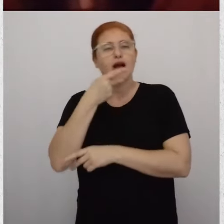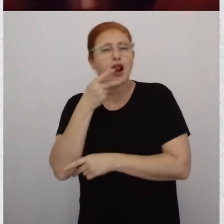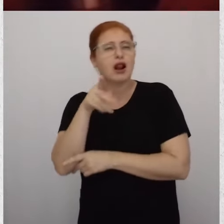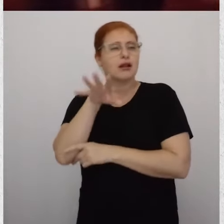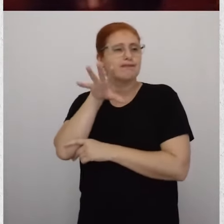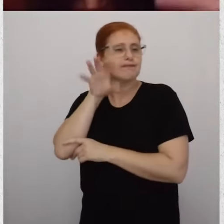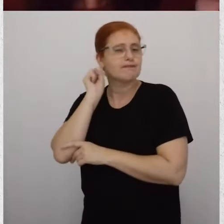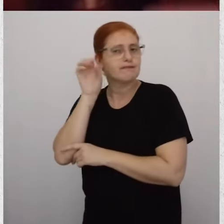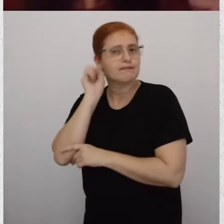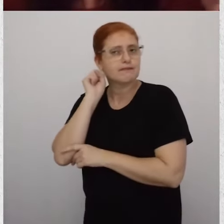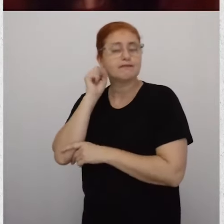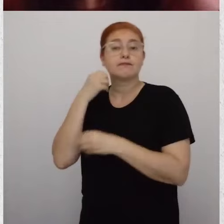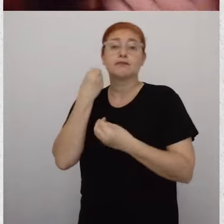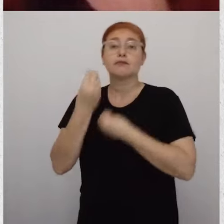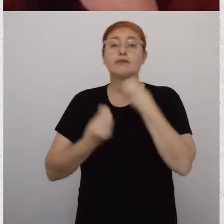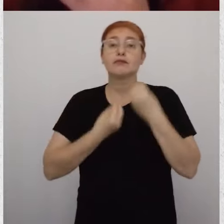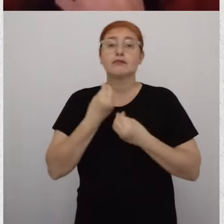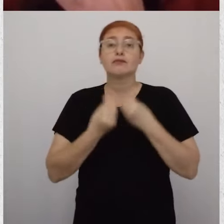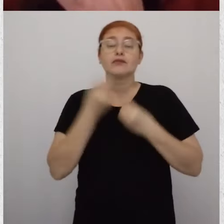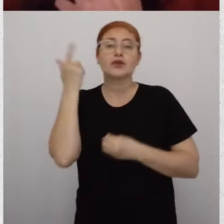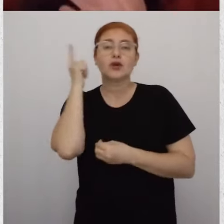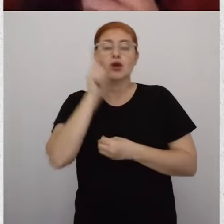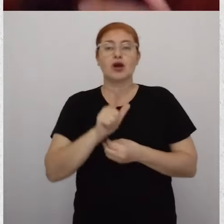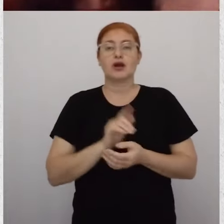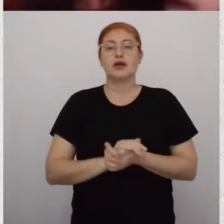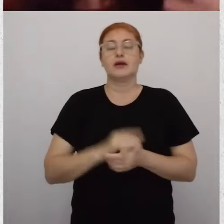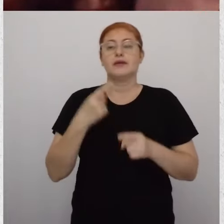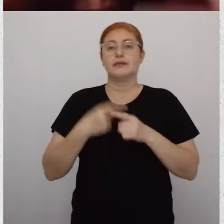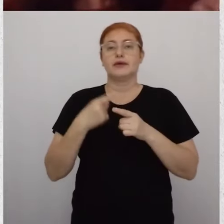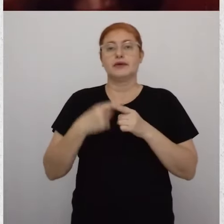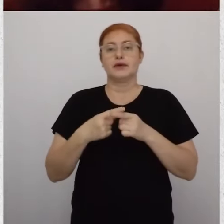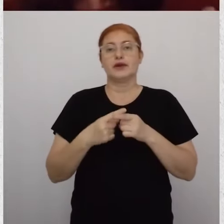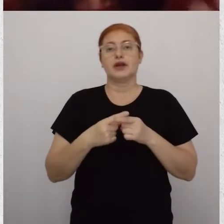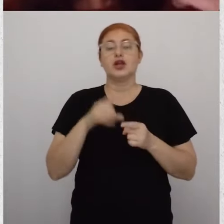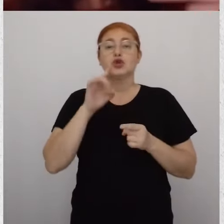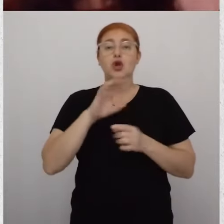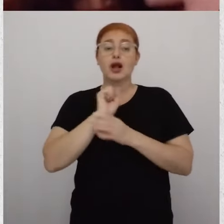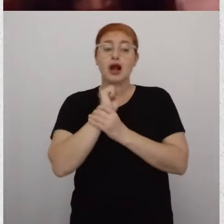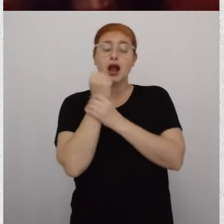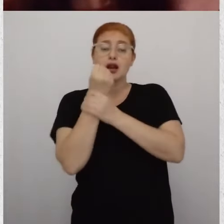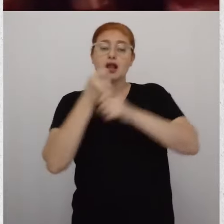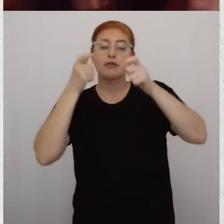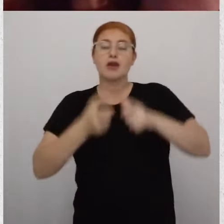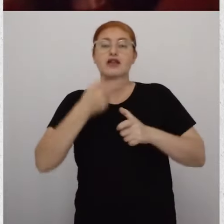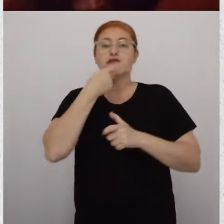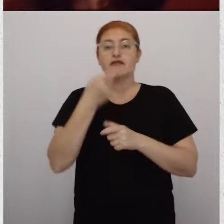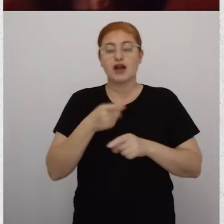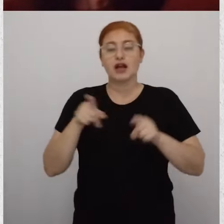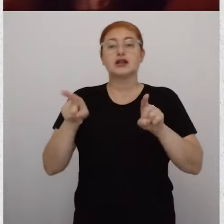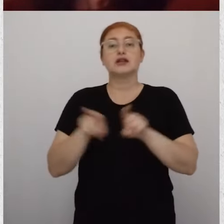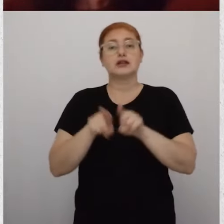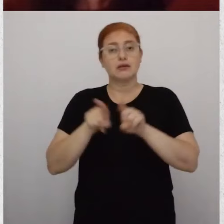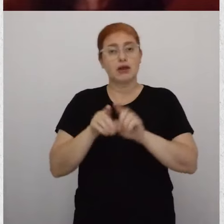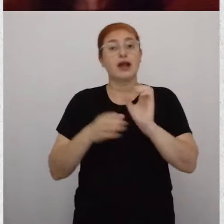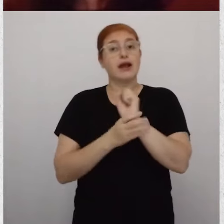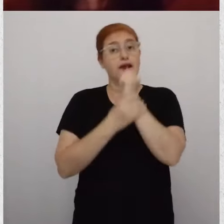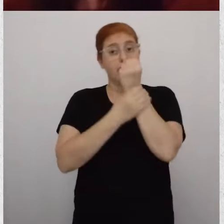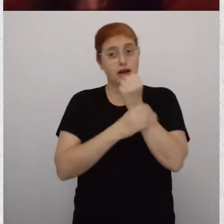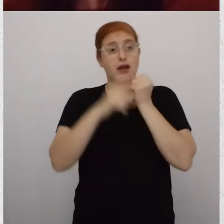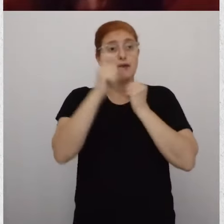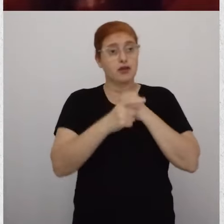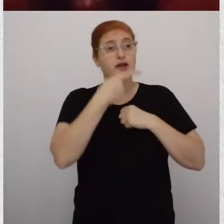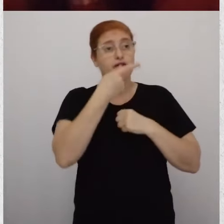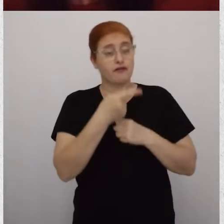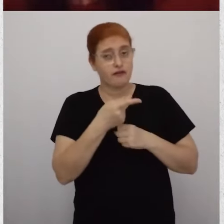ouvir. Como é que a gente consegue... Porque não é só garantir o espaço de fala, mas é garantir que as pessoas que falam vão ser ouvidas